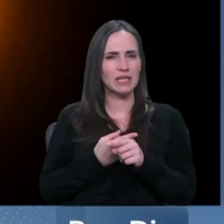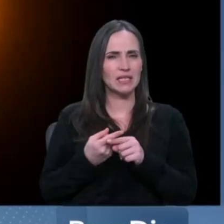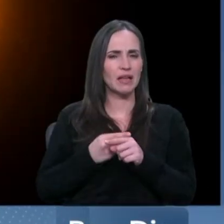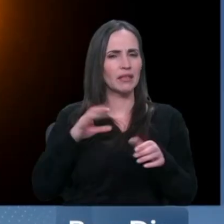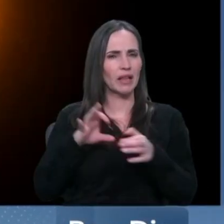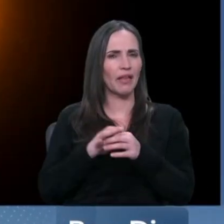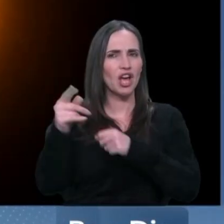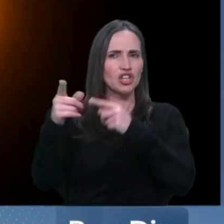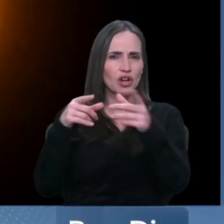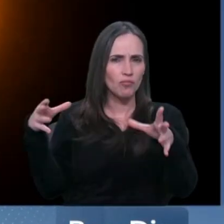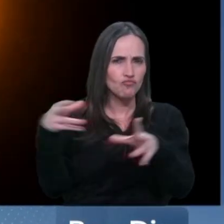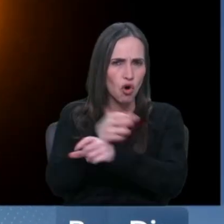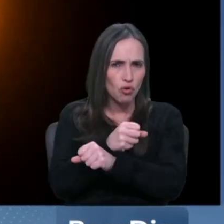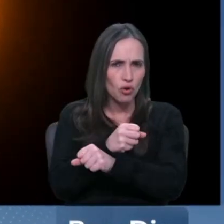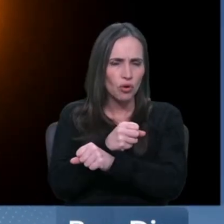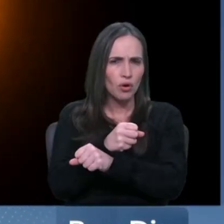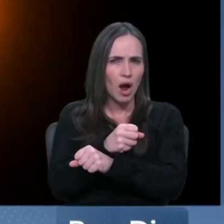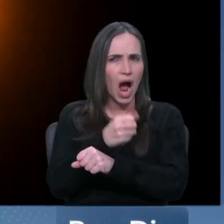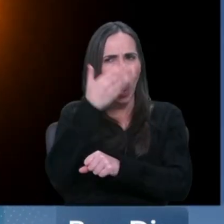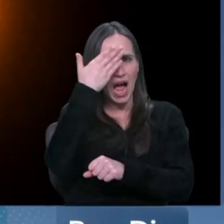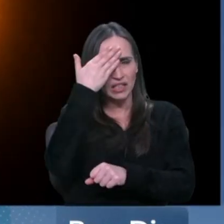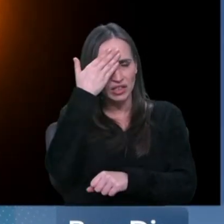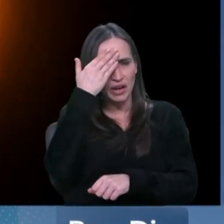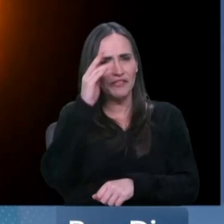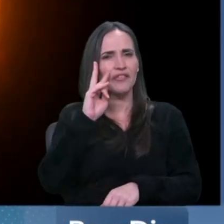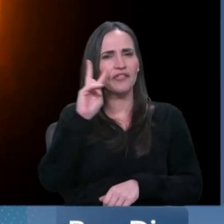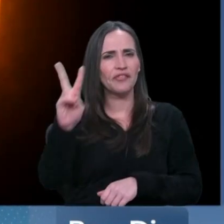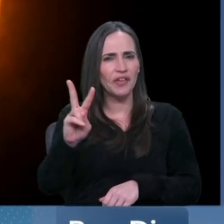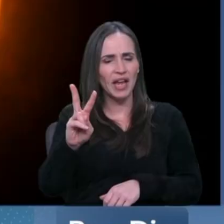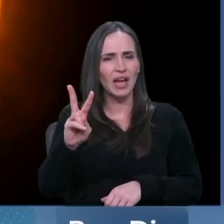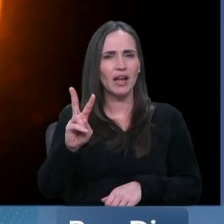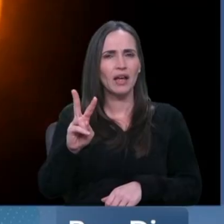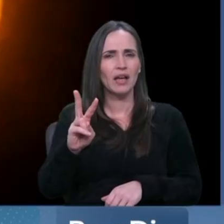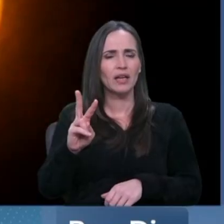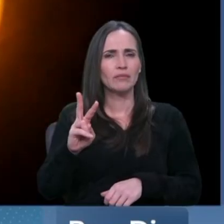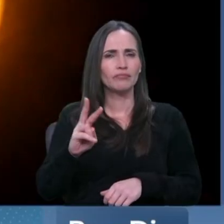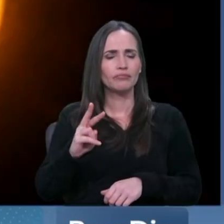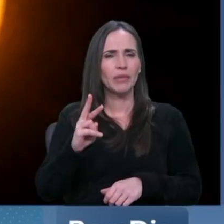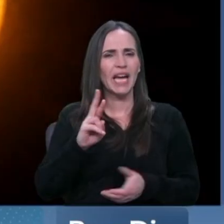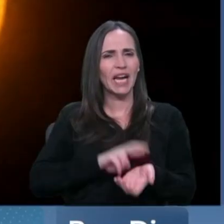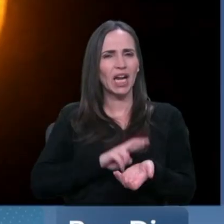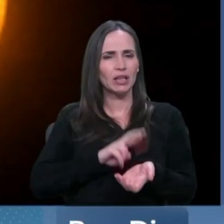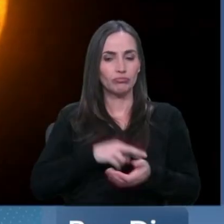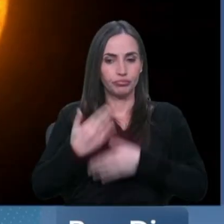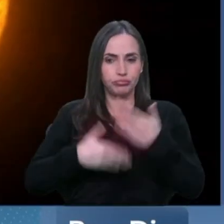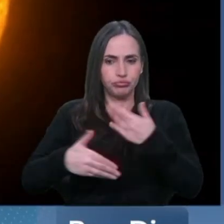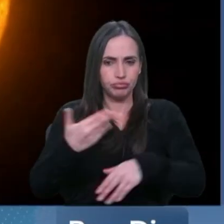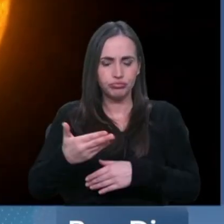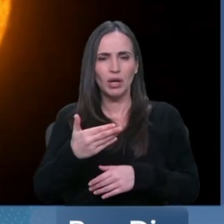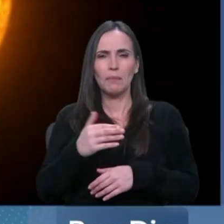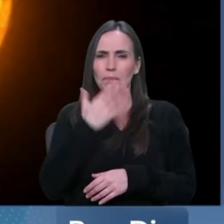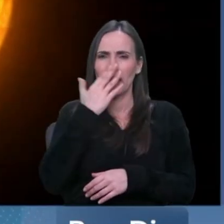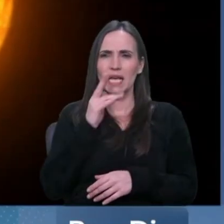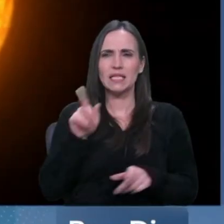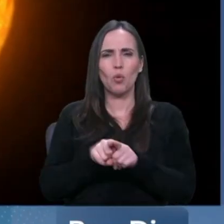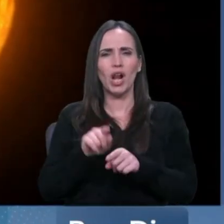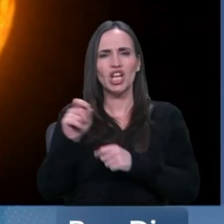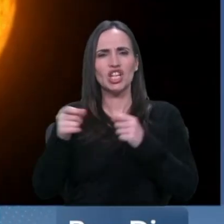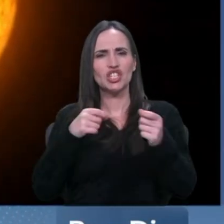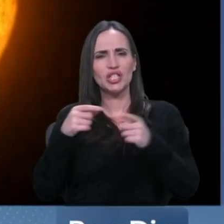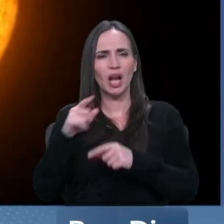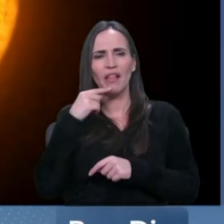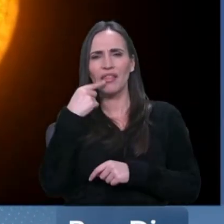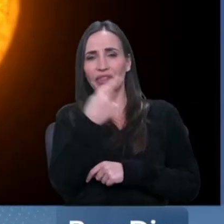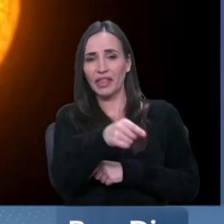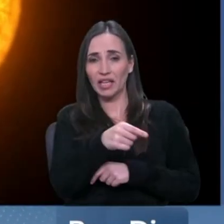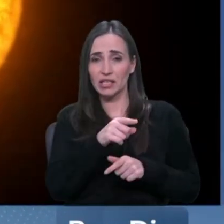Será que assistimos a um batimento cardíaco mais irregular, mais acelerado, como se a estrela estivesse a sinalizar ao universo que